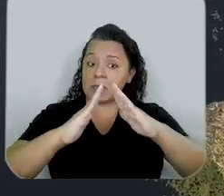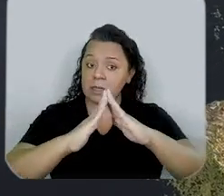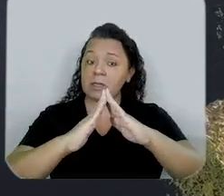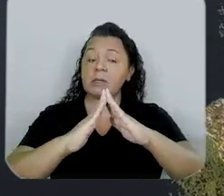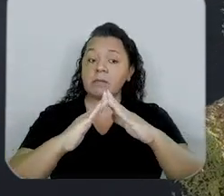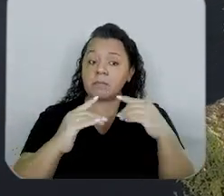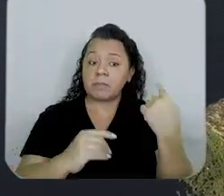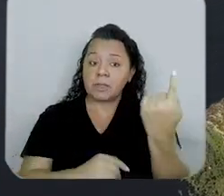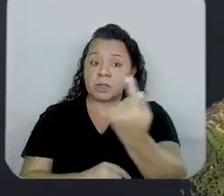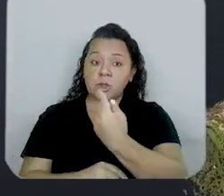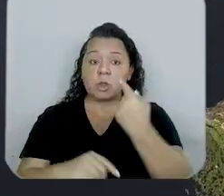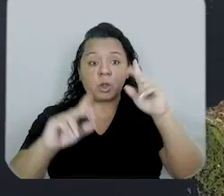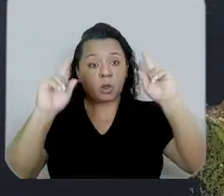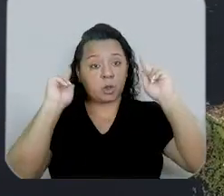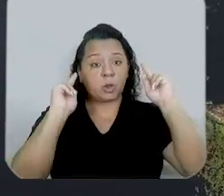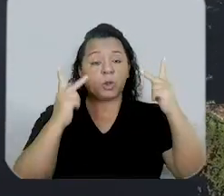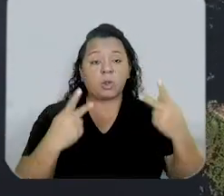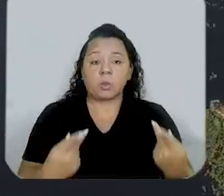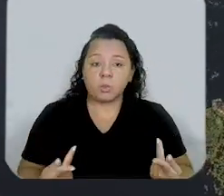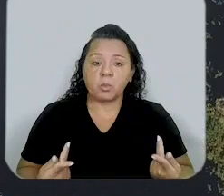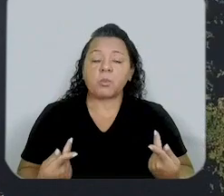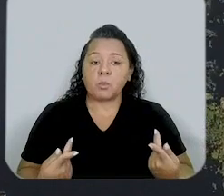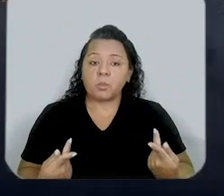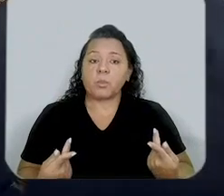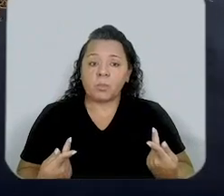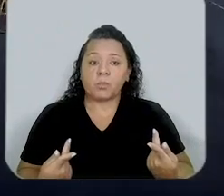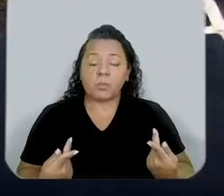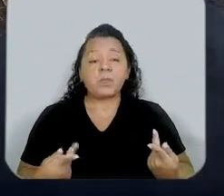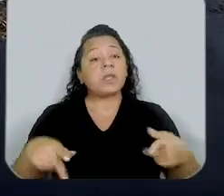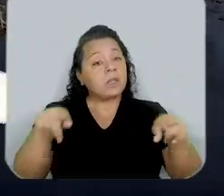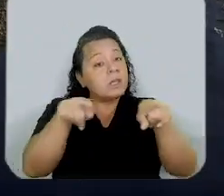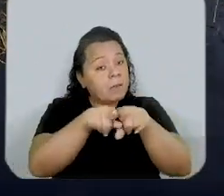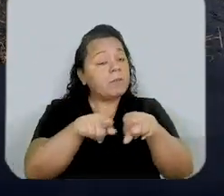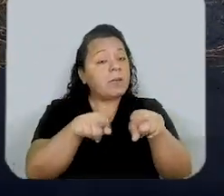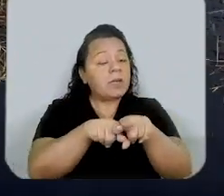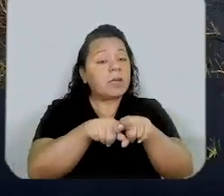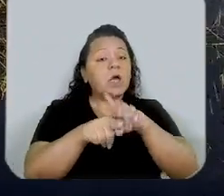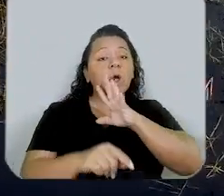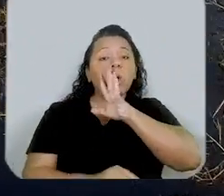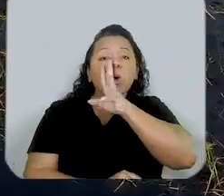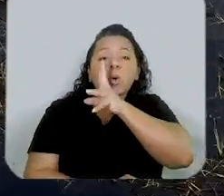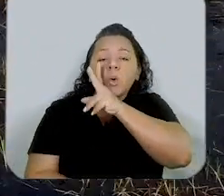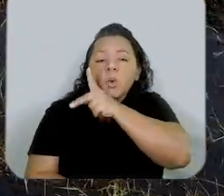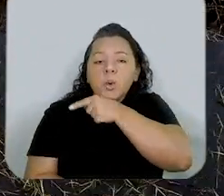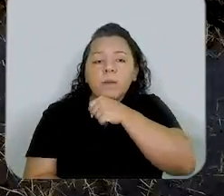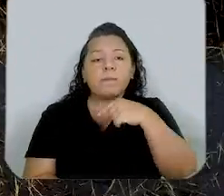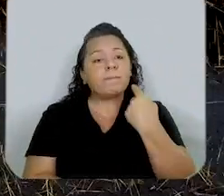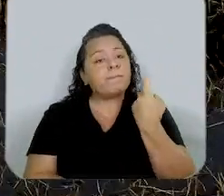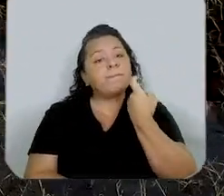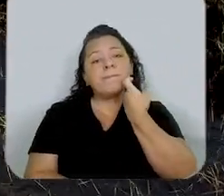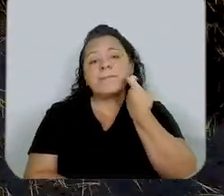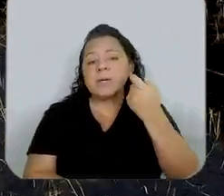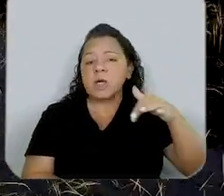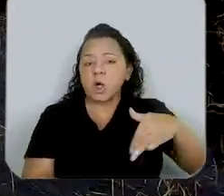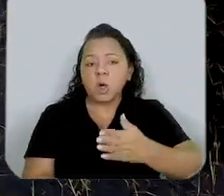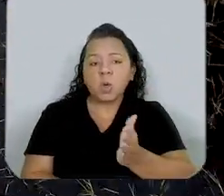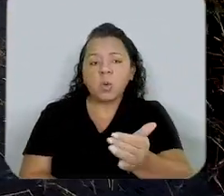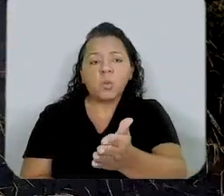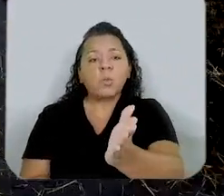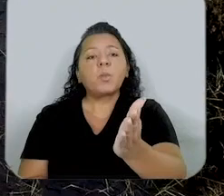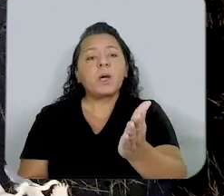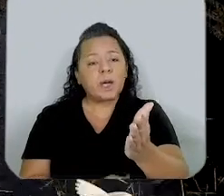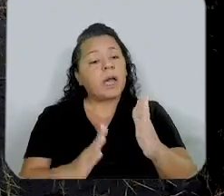né? Assim também para os bichos ou os peixes que habitam na água, é